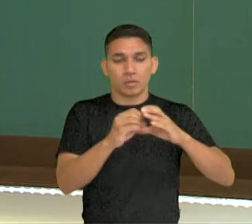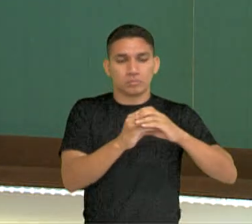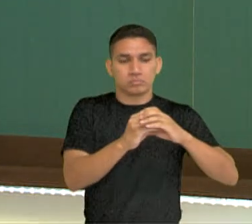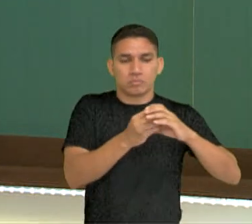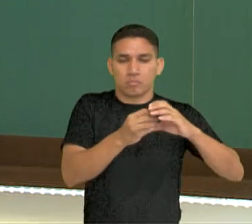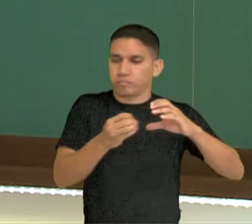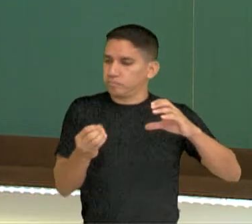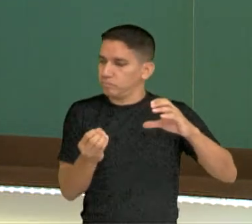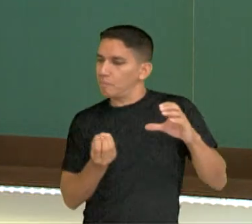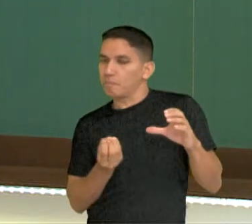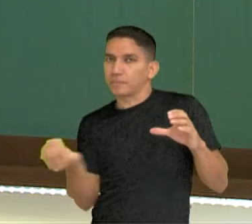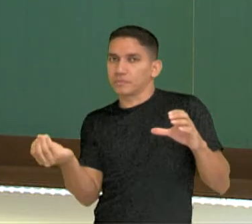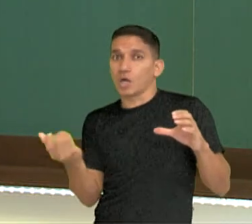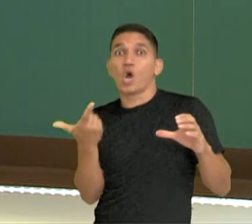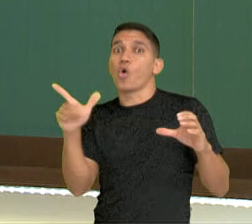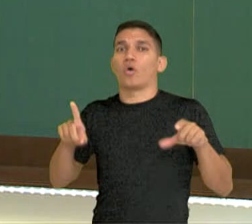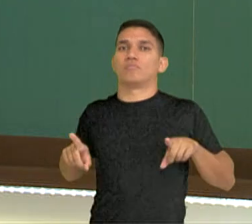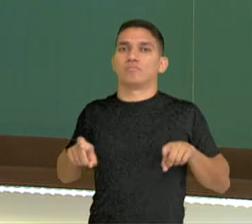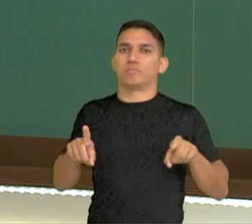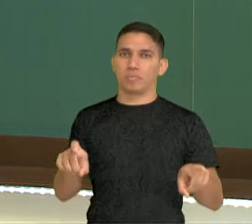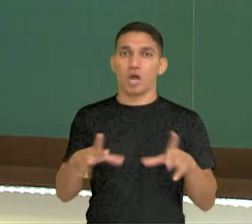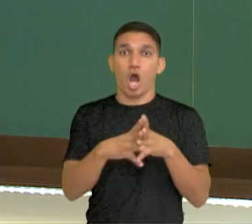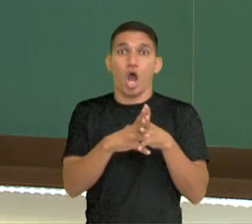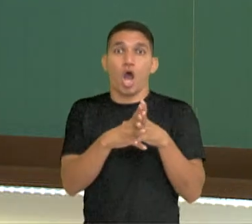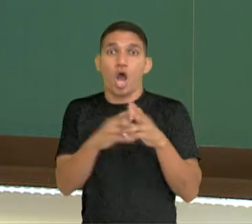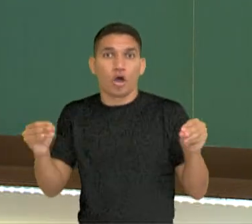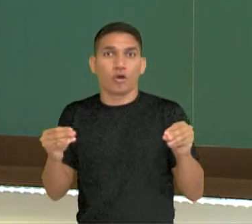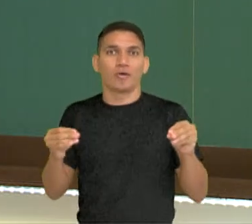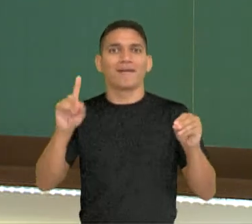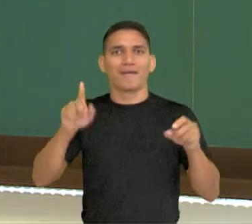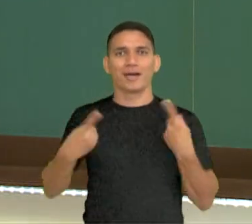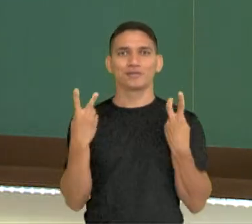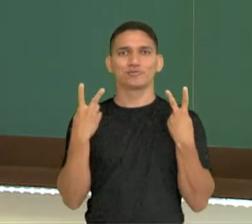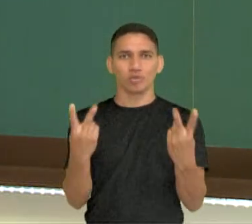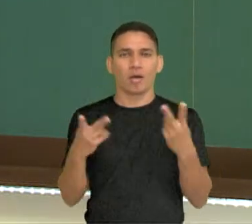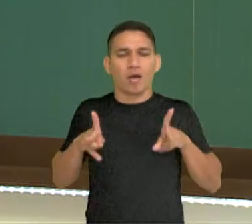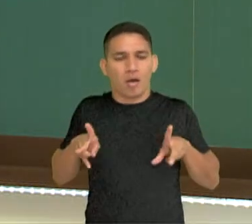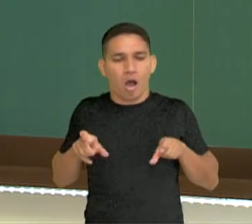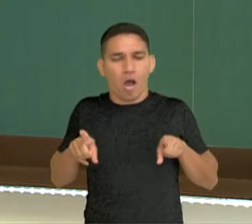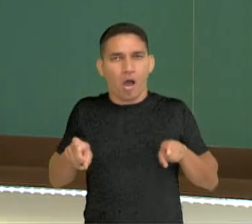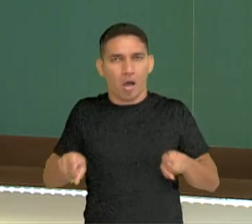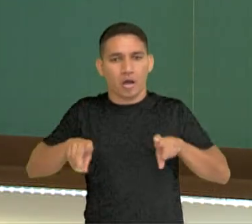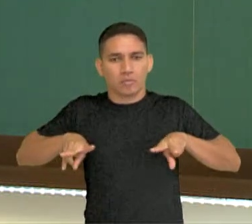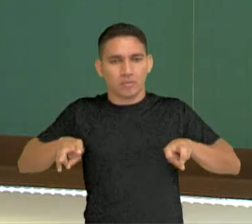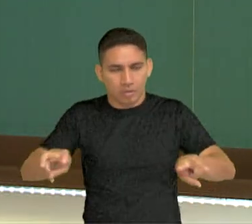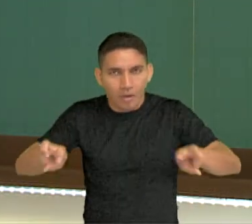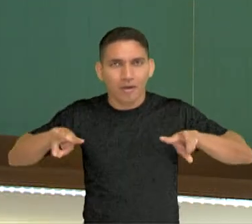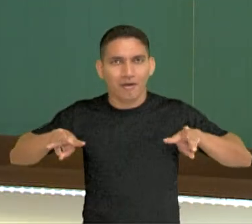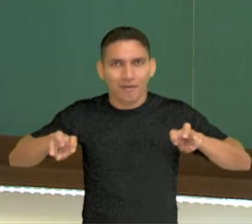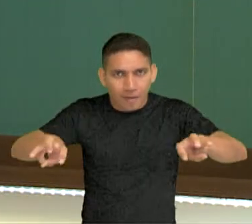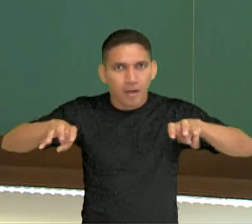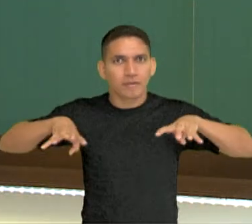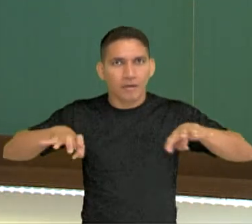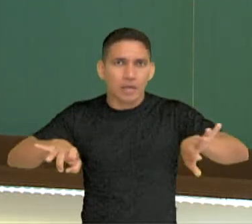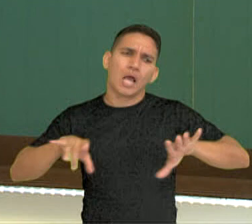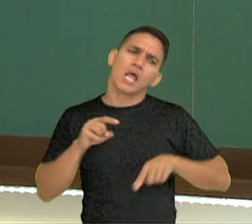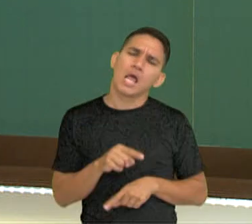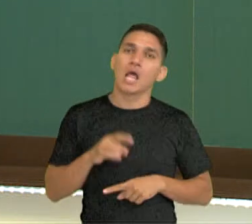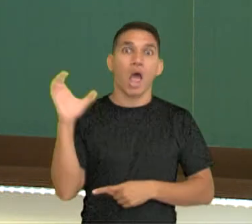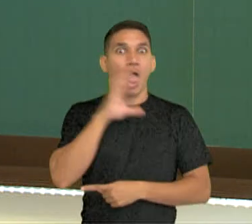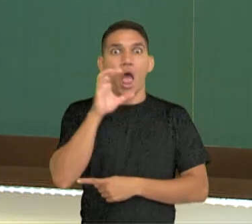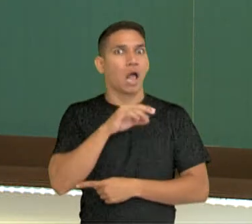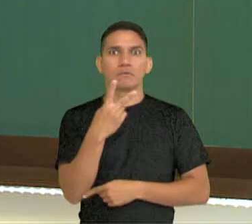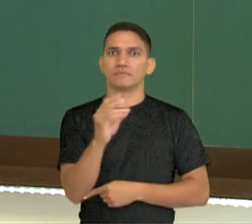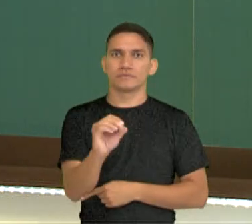uma bactéria dá origem a um clone, a duas bactérias gerando clones, e esse processo é muito rápido, leva em